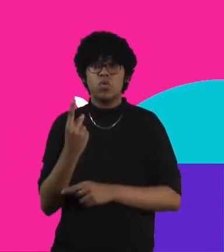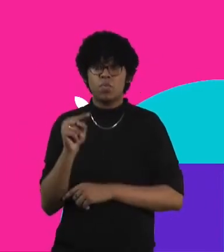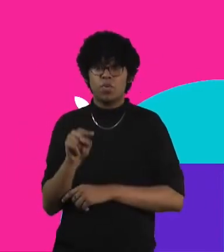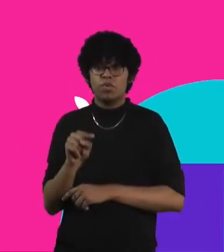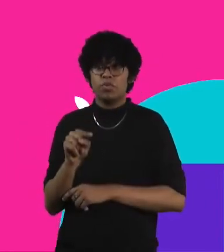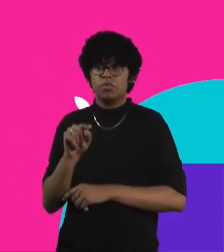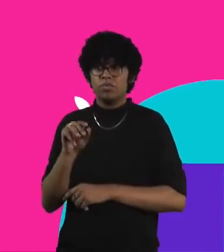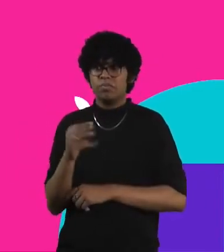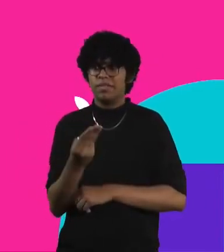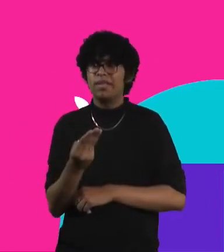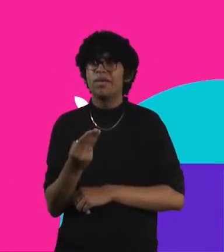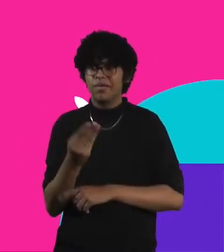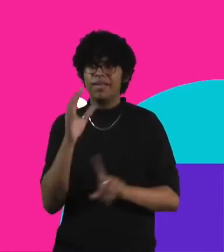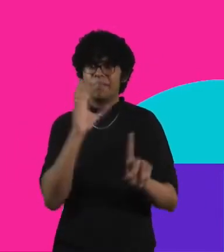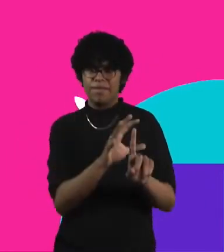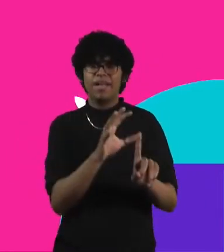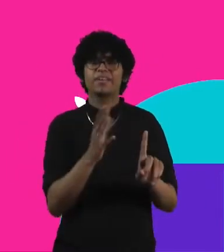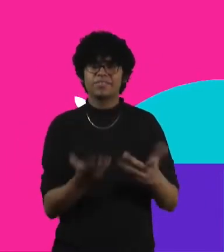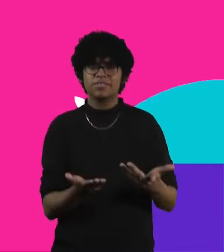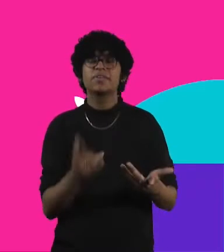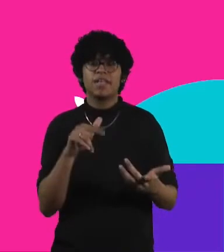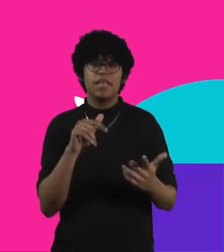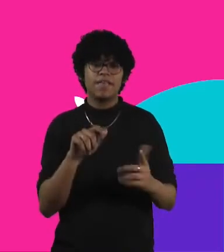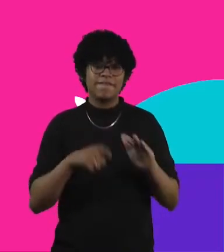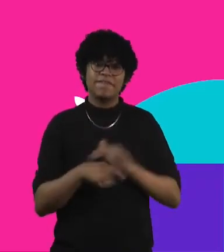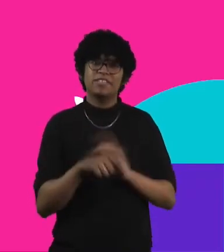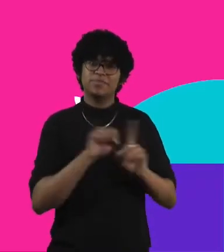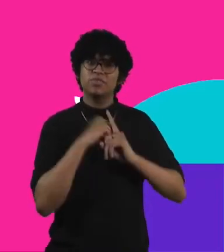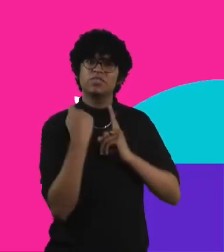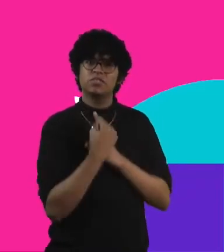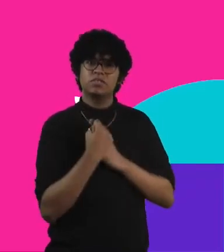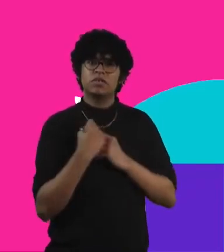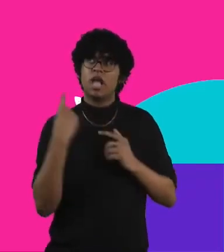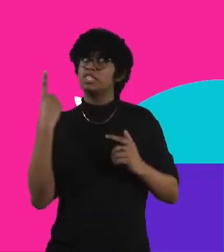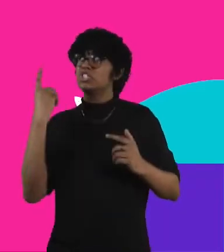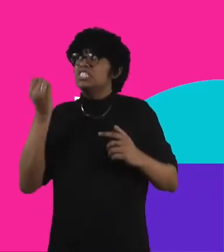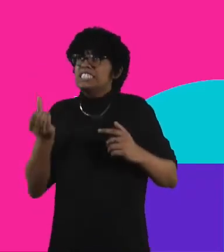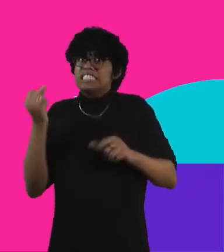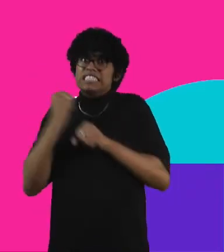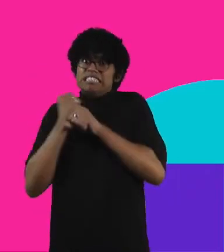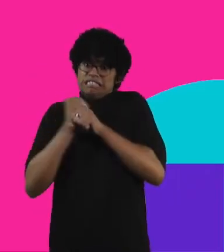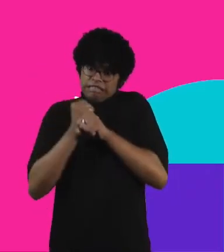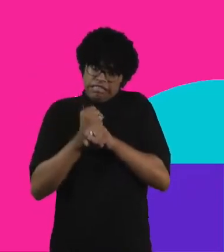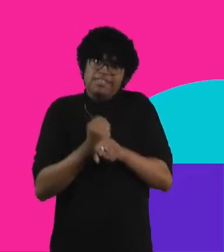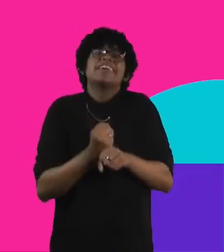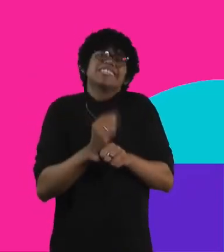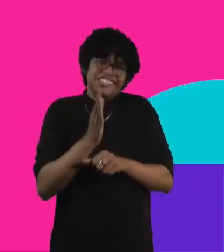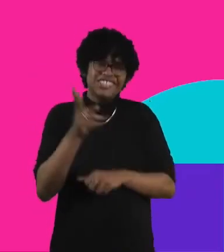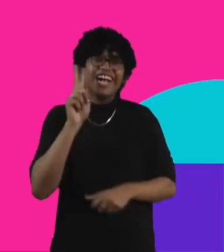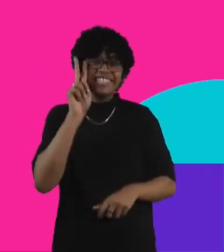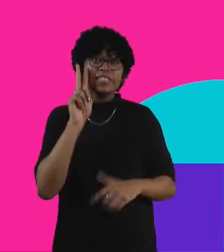impactadas, um grande investimento social privado realizado ao longo dos nossos 16 anos de história. Então, feita